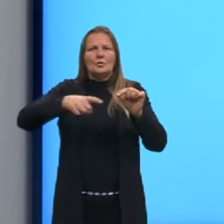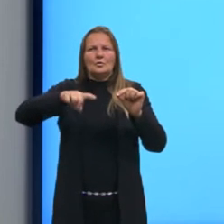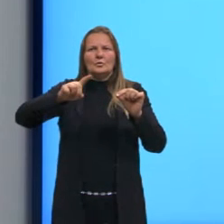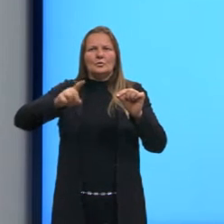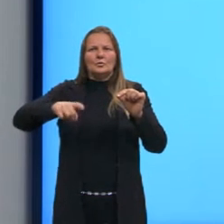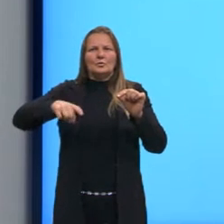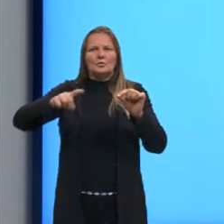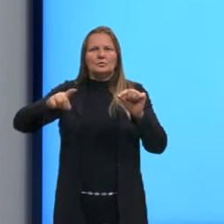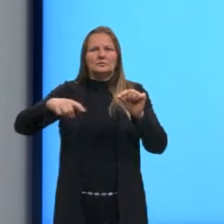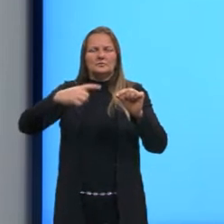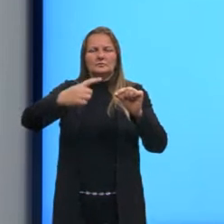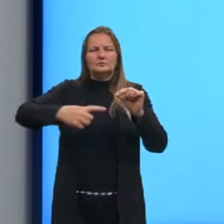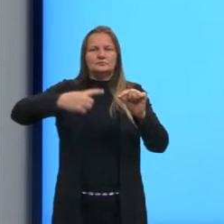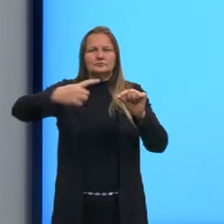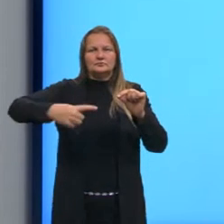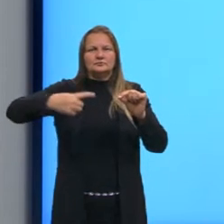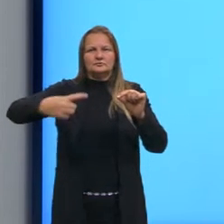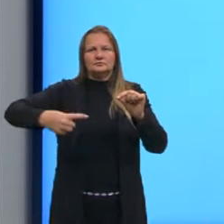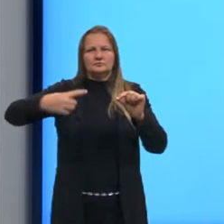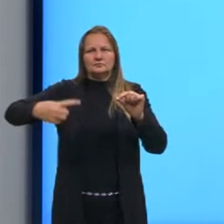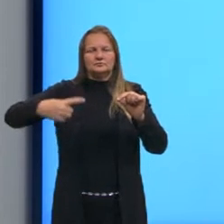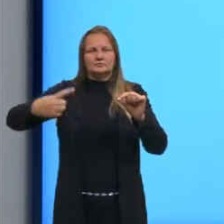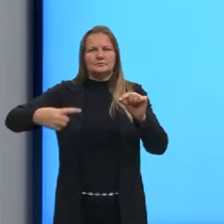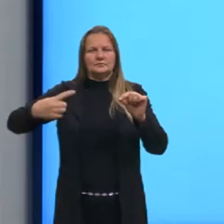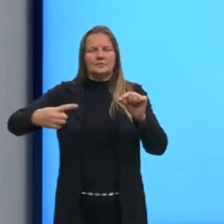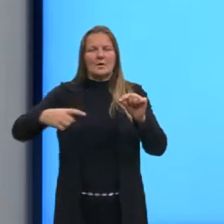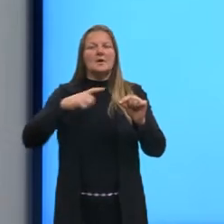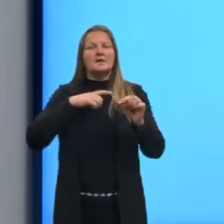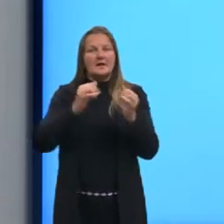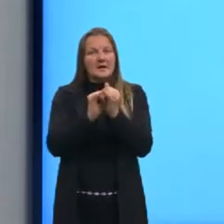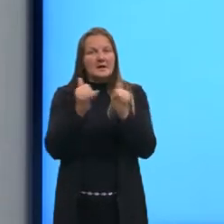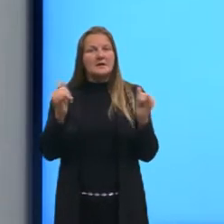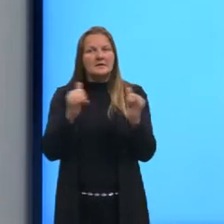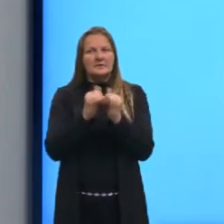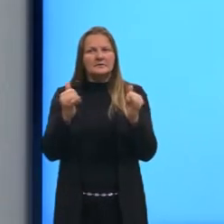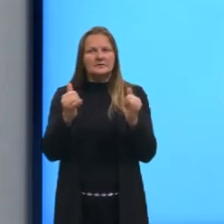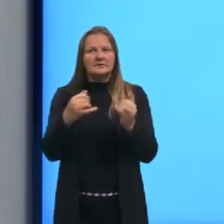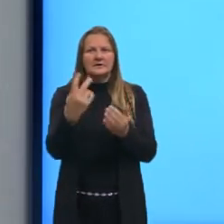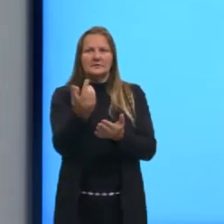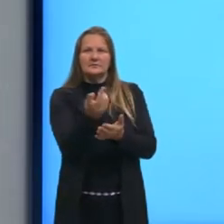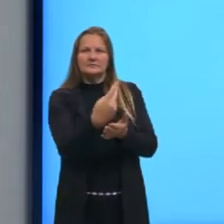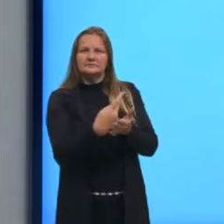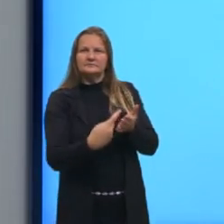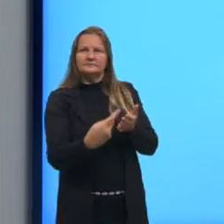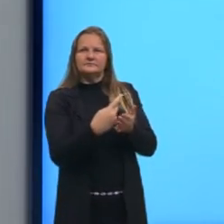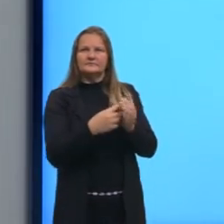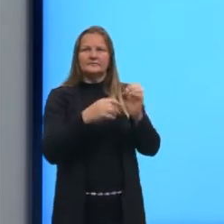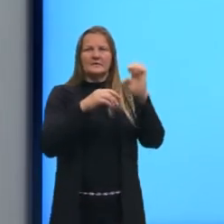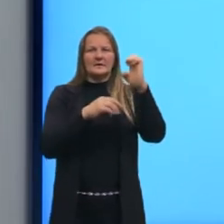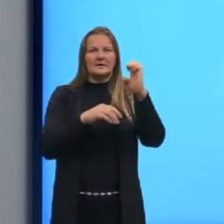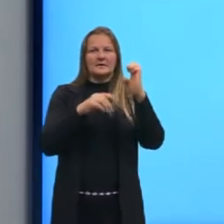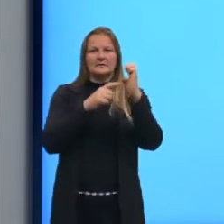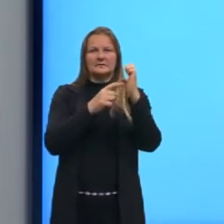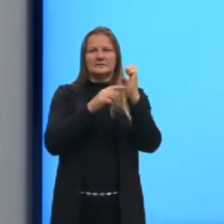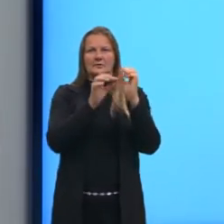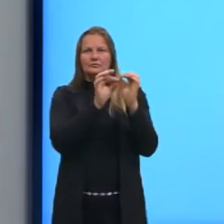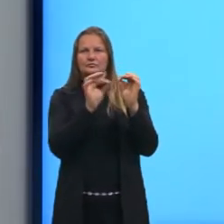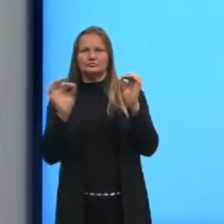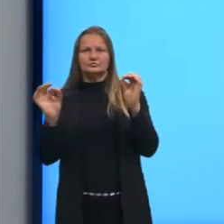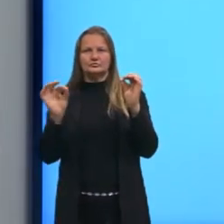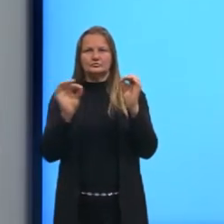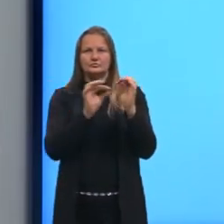Ambas essas ondas, elas transferem energia, né, no caso aqui desse desenho, da esquerda para a